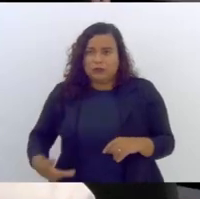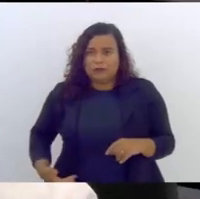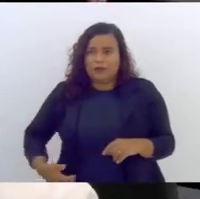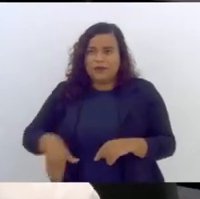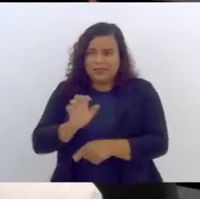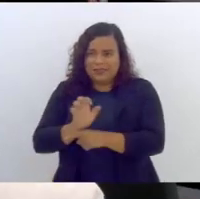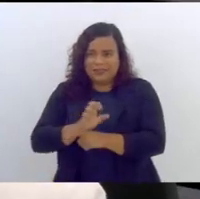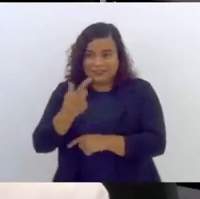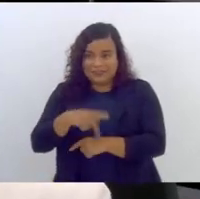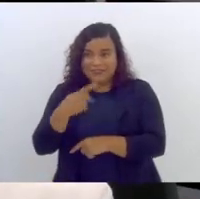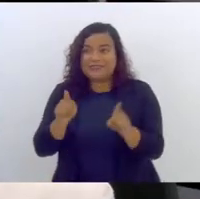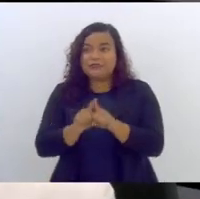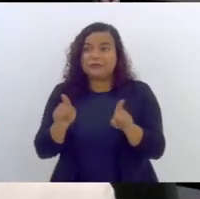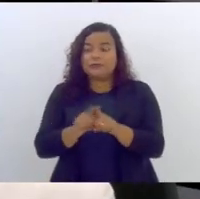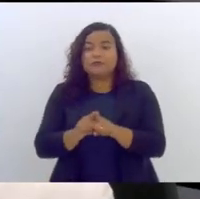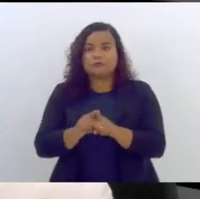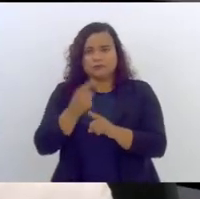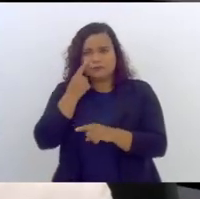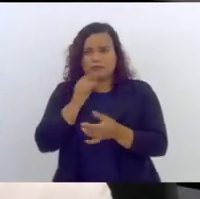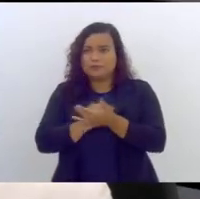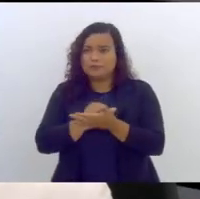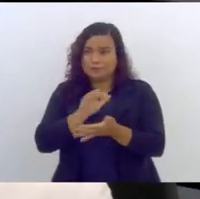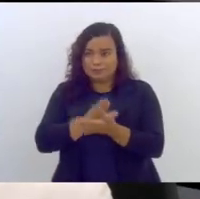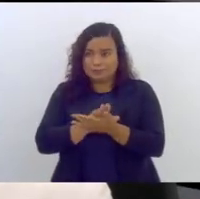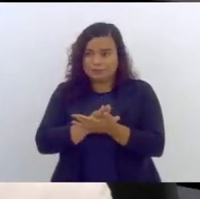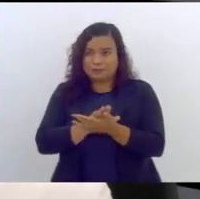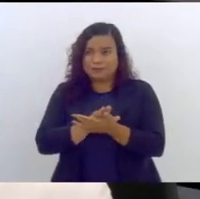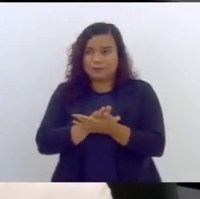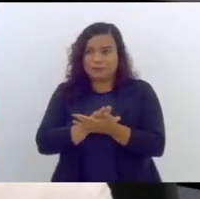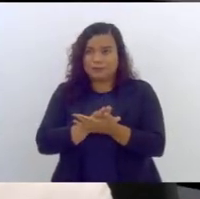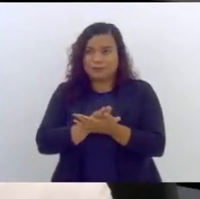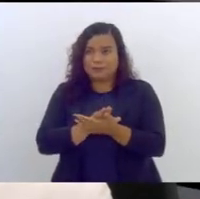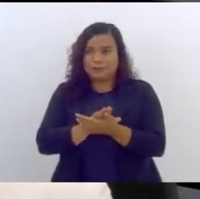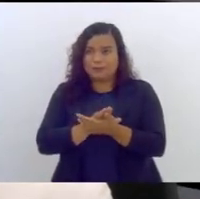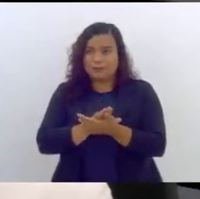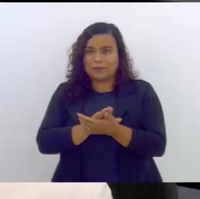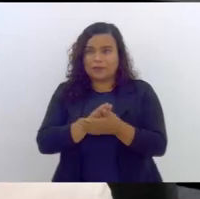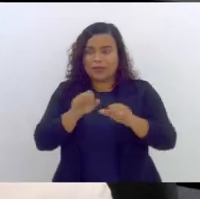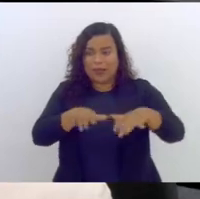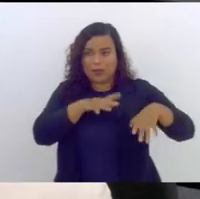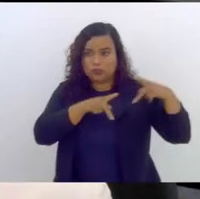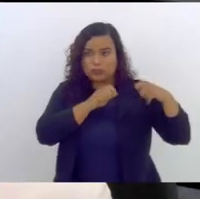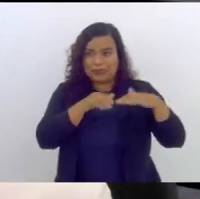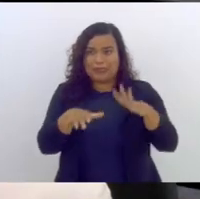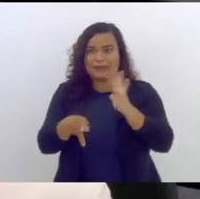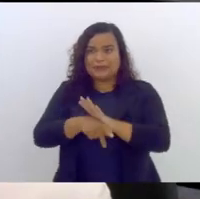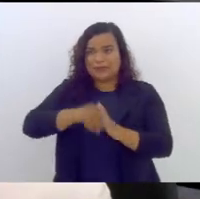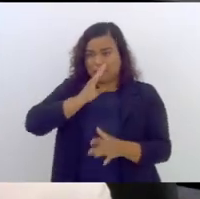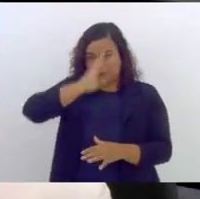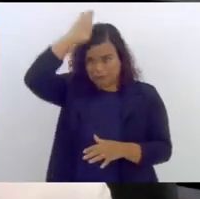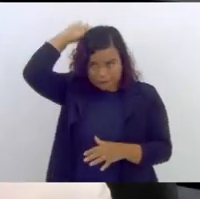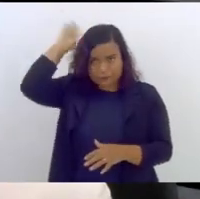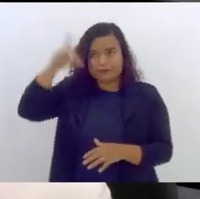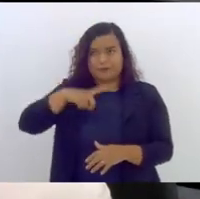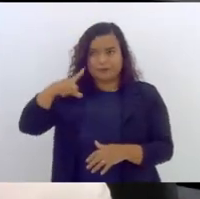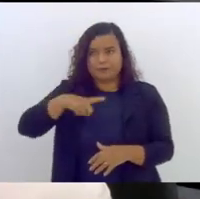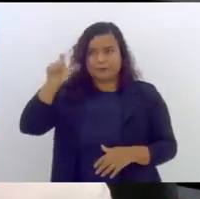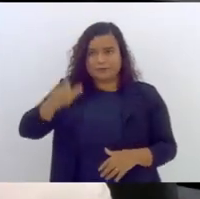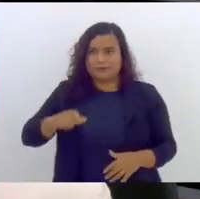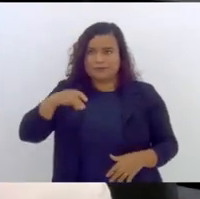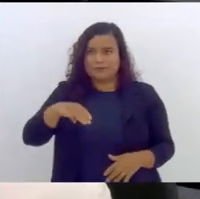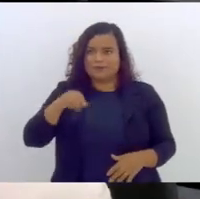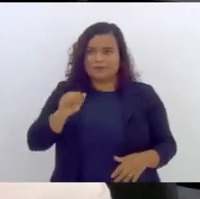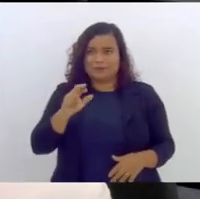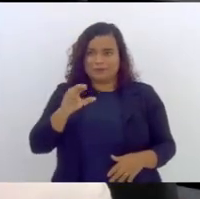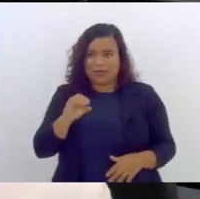e fazer Fazer o registro que eu fiz na audiência de Bombeiros o Márcio Garcia todo mundo já conhece